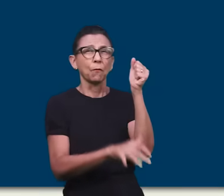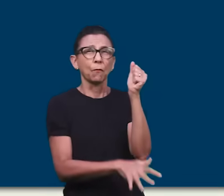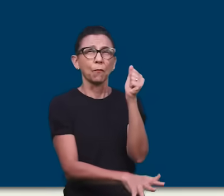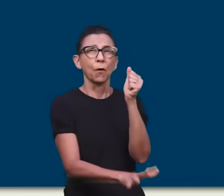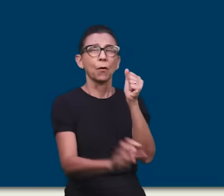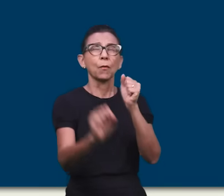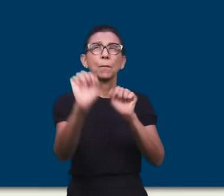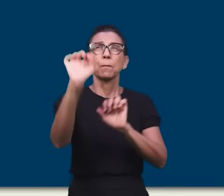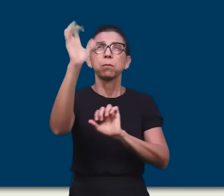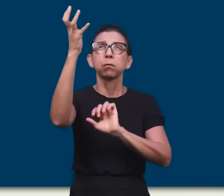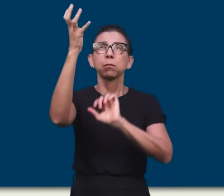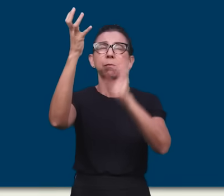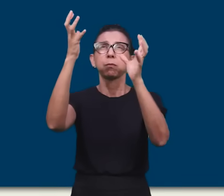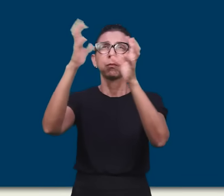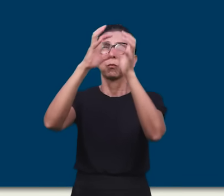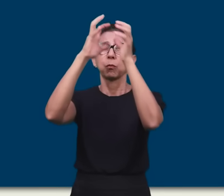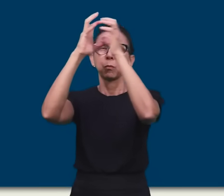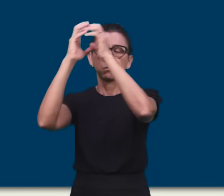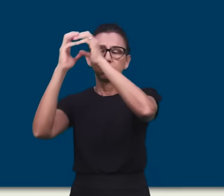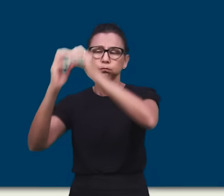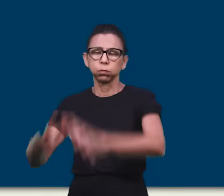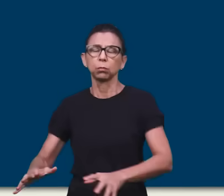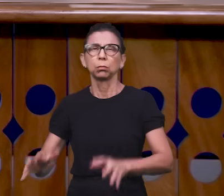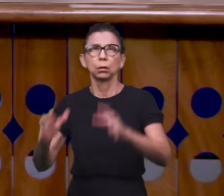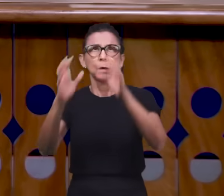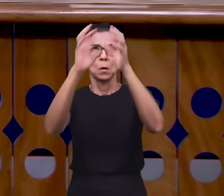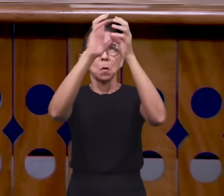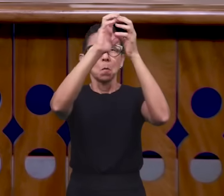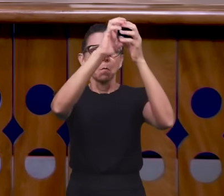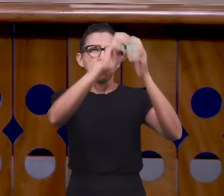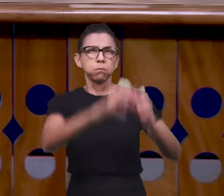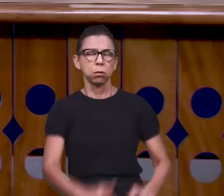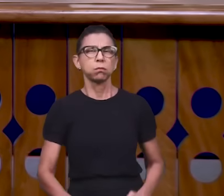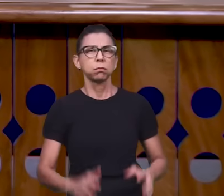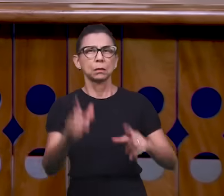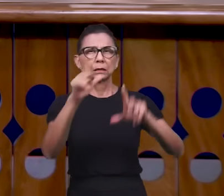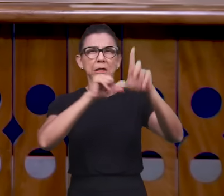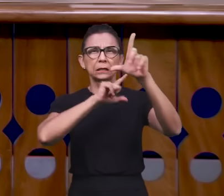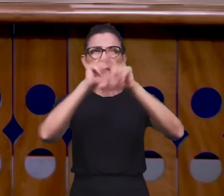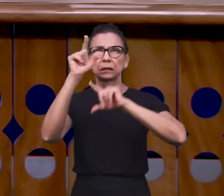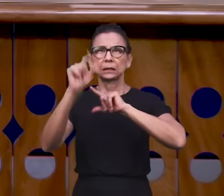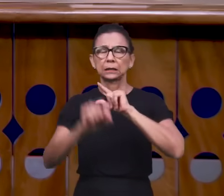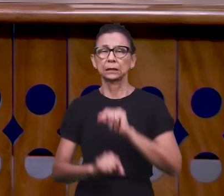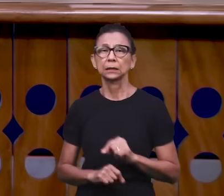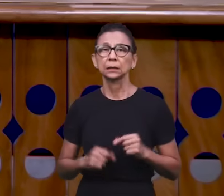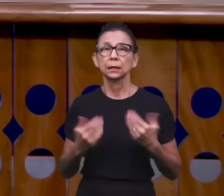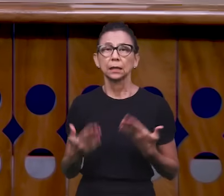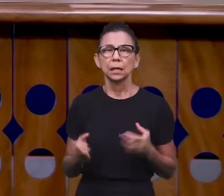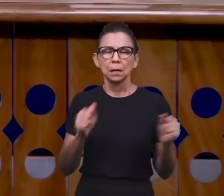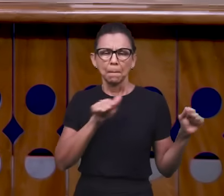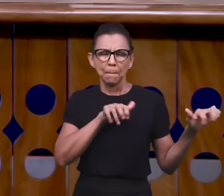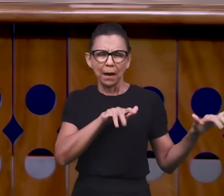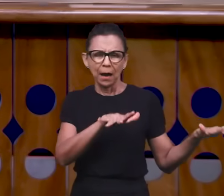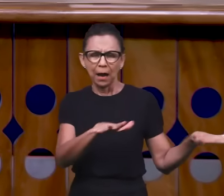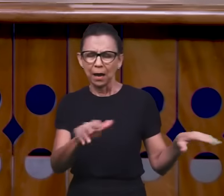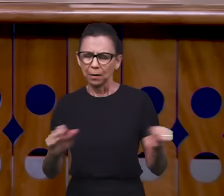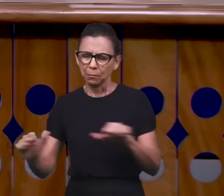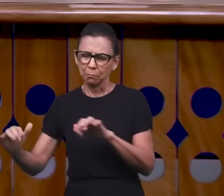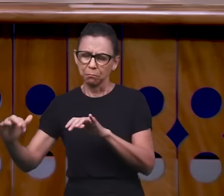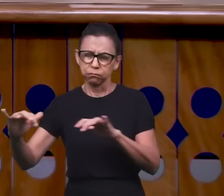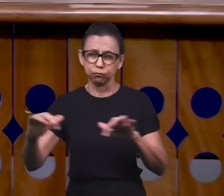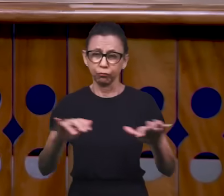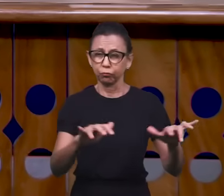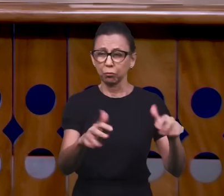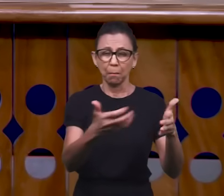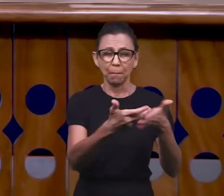serão abaladas. O tema da nossa mensagem: multidões, multidões no vale da decisão,